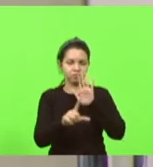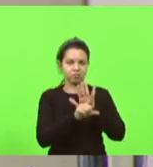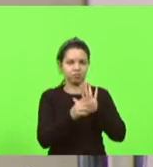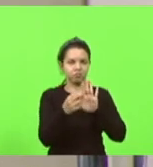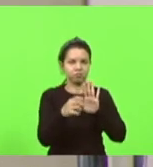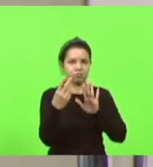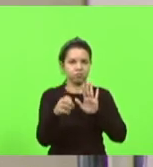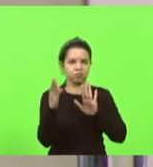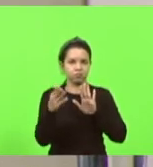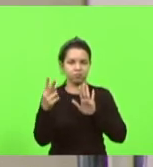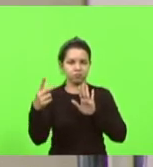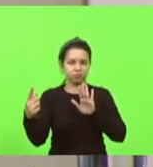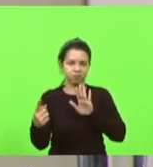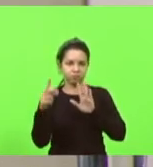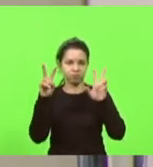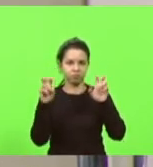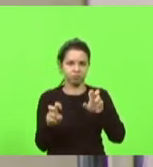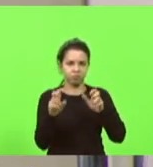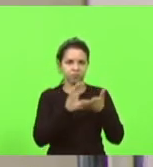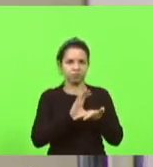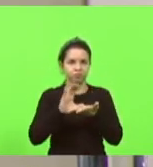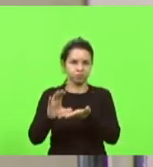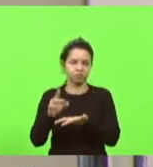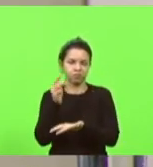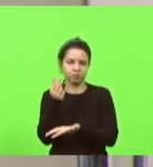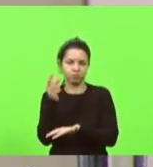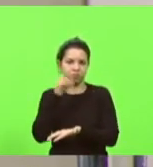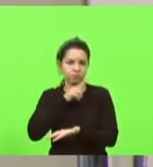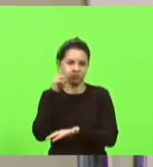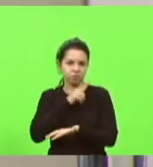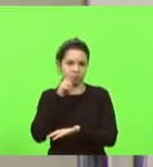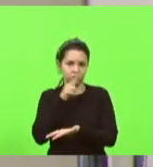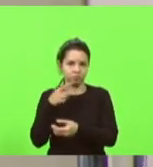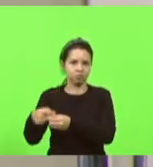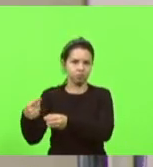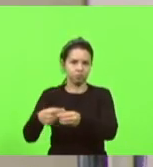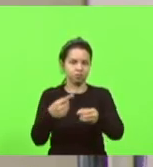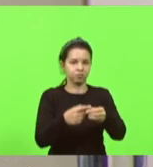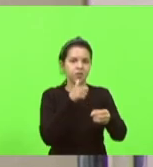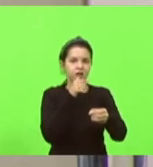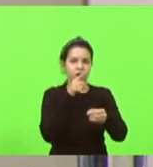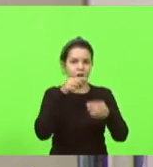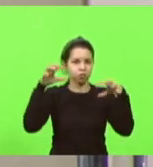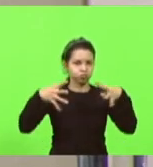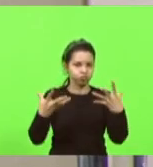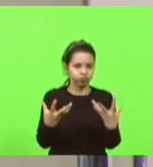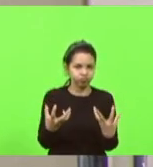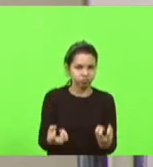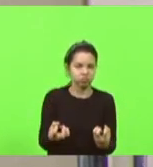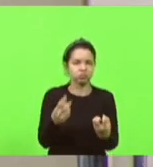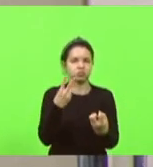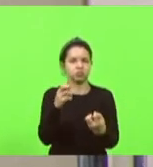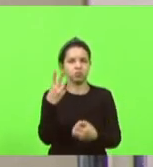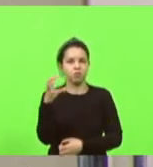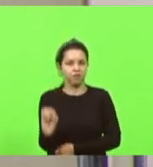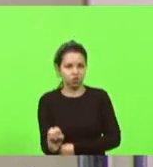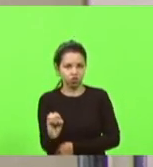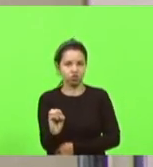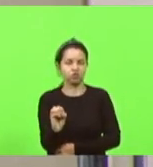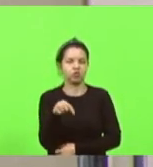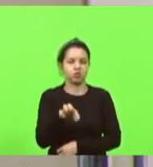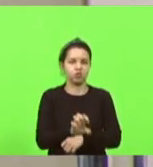sobre a transferência de recursos de caráter emergencial aos municípios atingidos pela estiagem de 2020 no Estado.